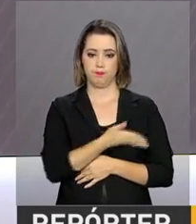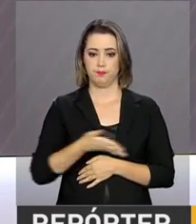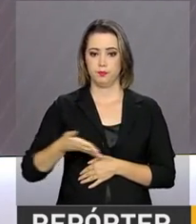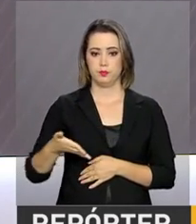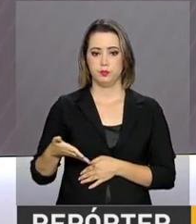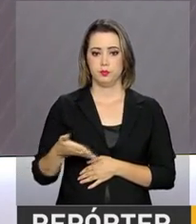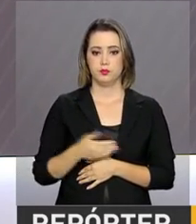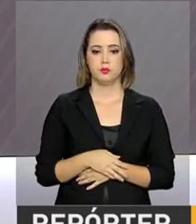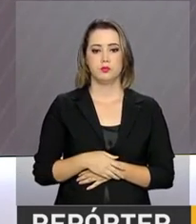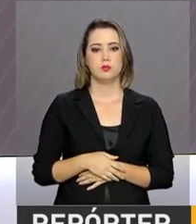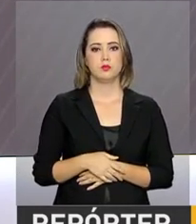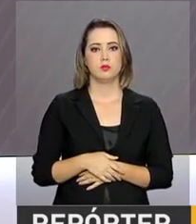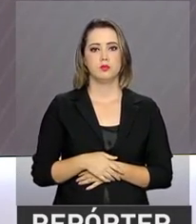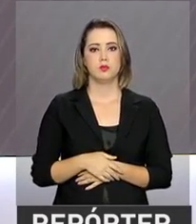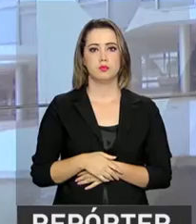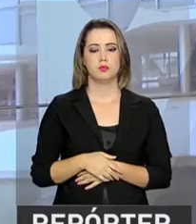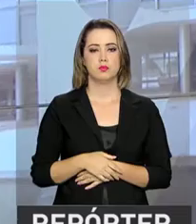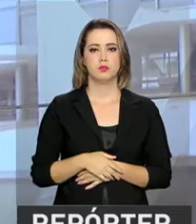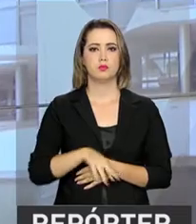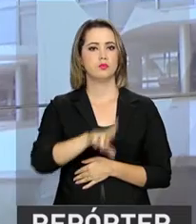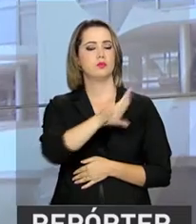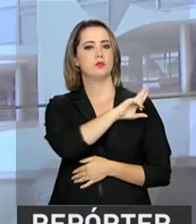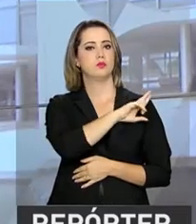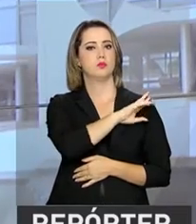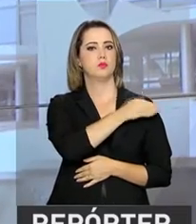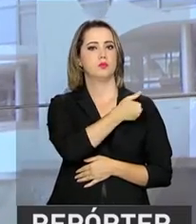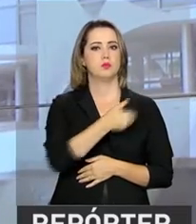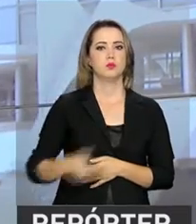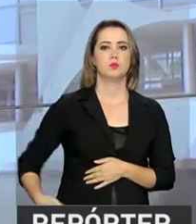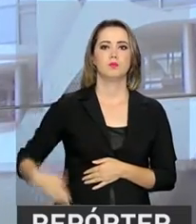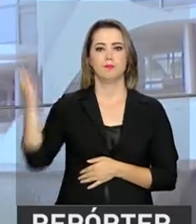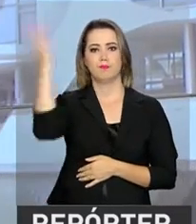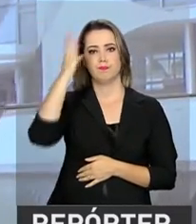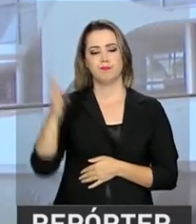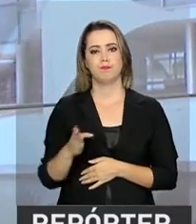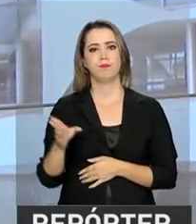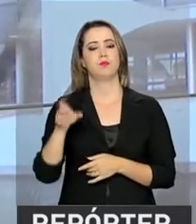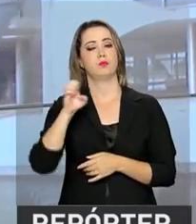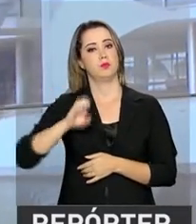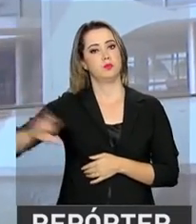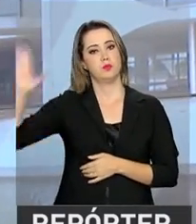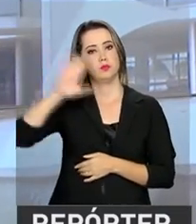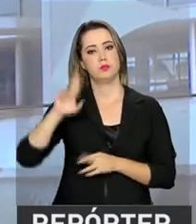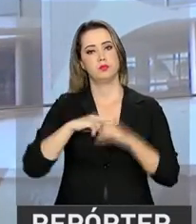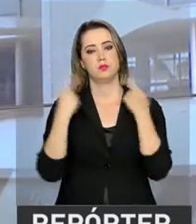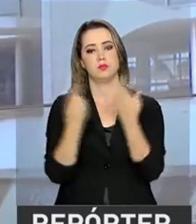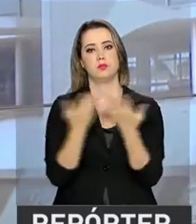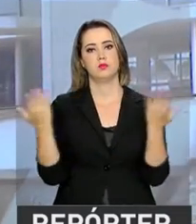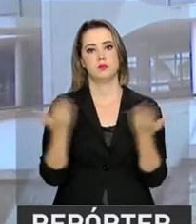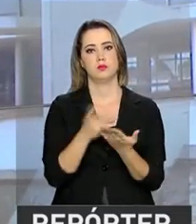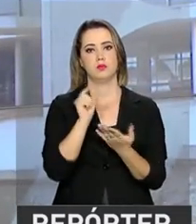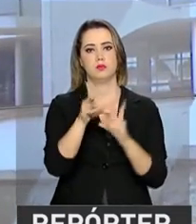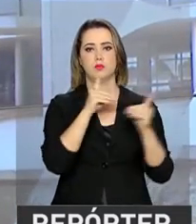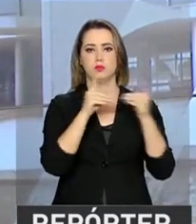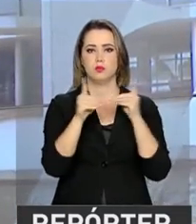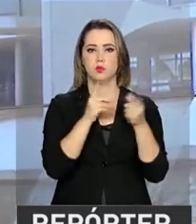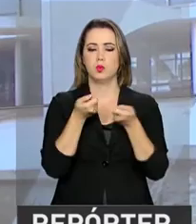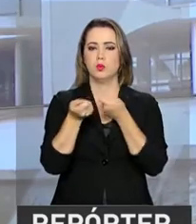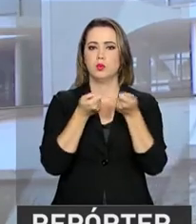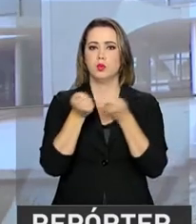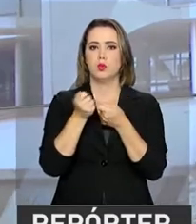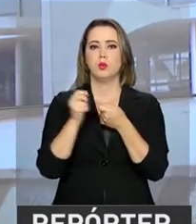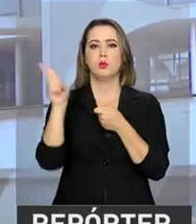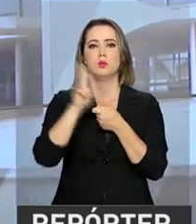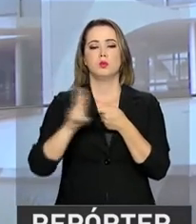ponto gov.br e representantes do governo brasileiro e da união europeia se reuniram hoje para discutir o